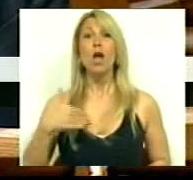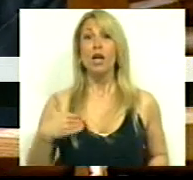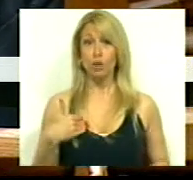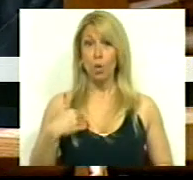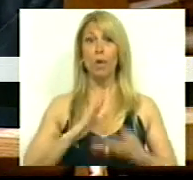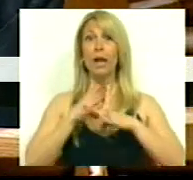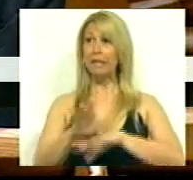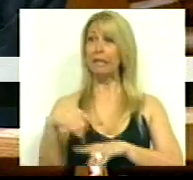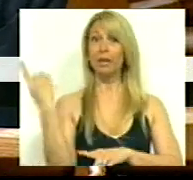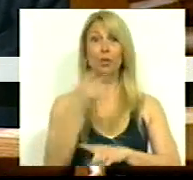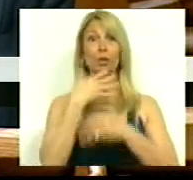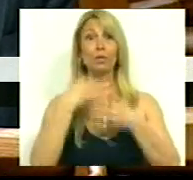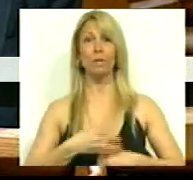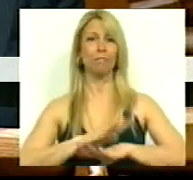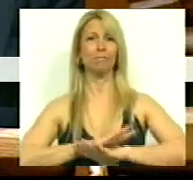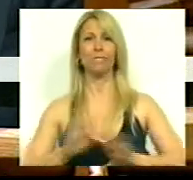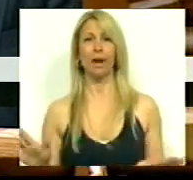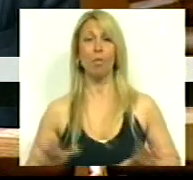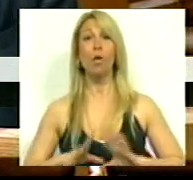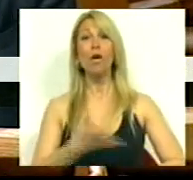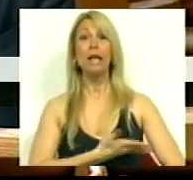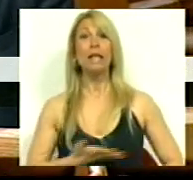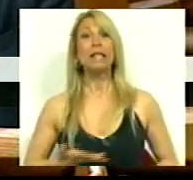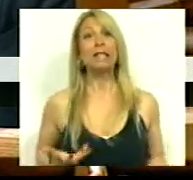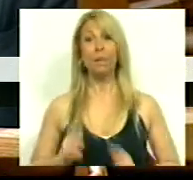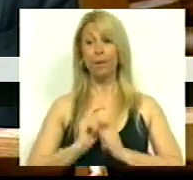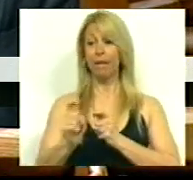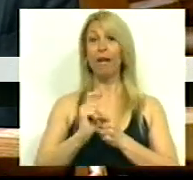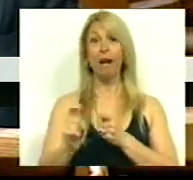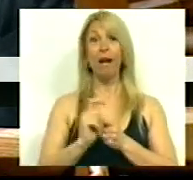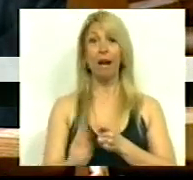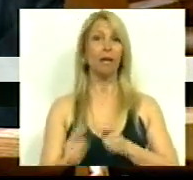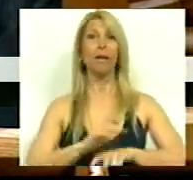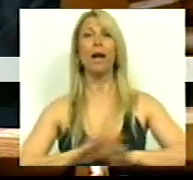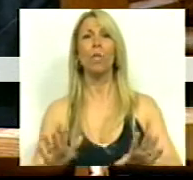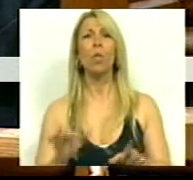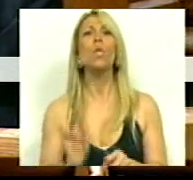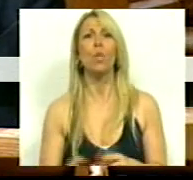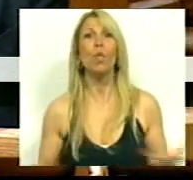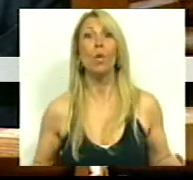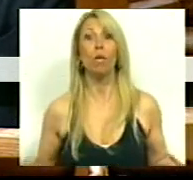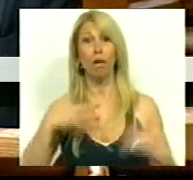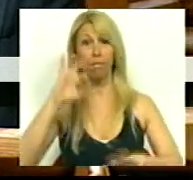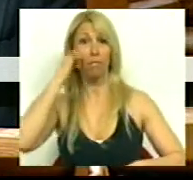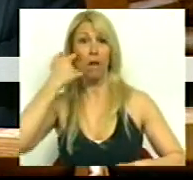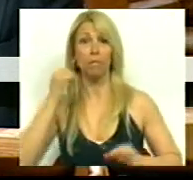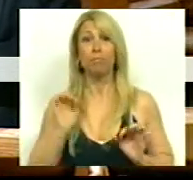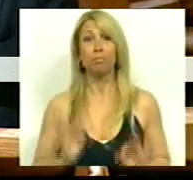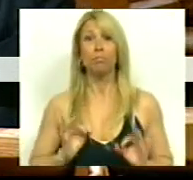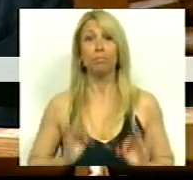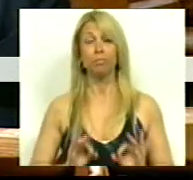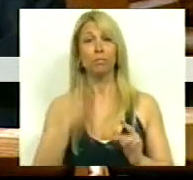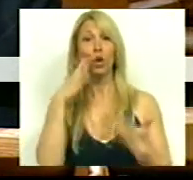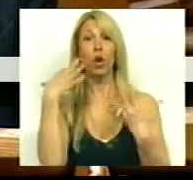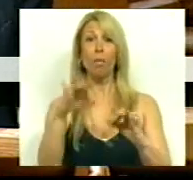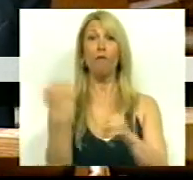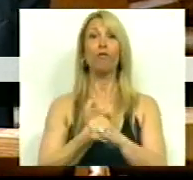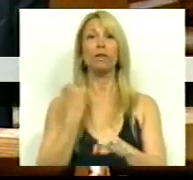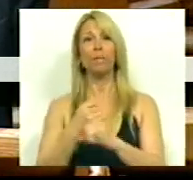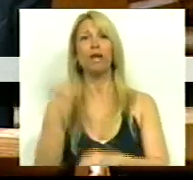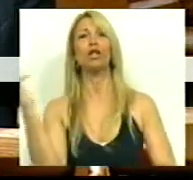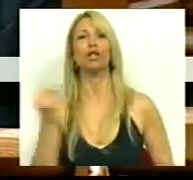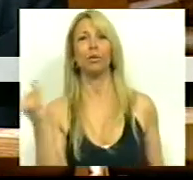mais acesso para todos, que o desemprego deixa de ter subsídio, o que é isso não pôr em causa o regular funcionamento das